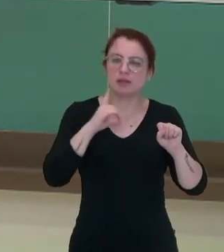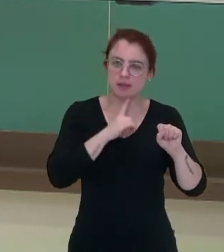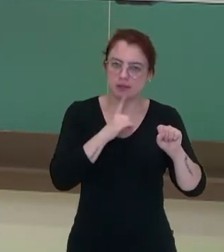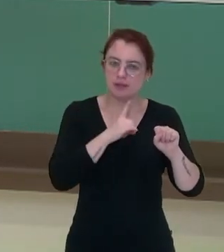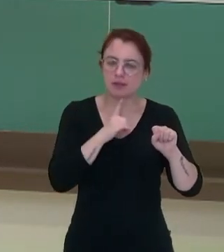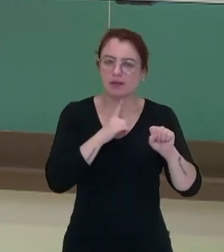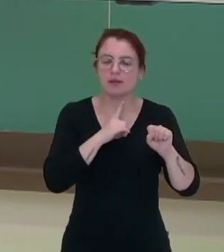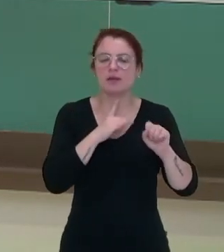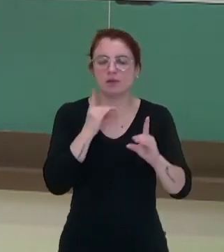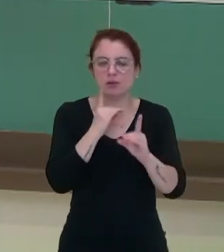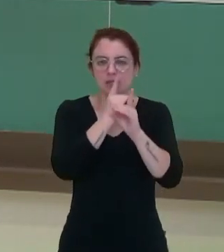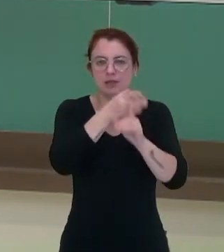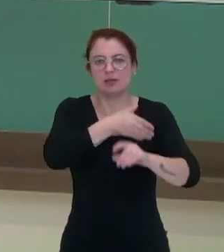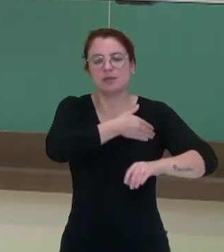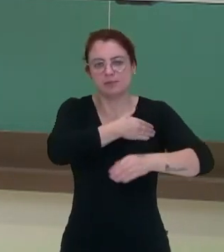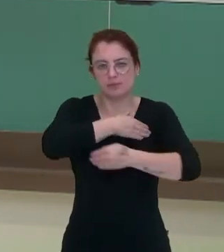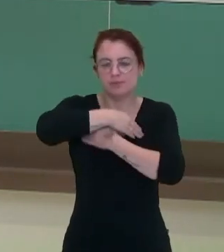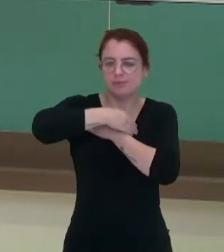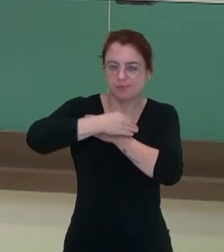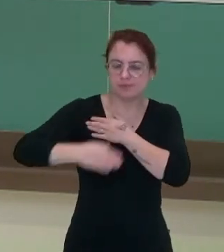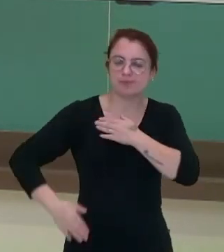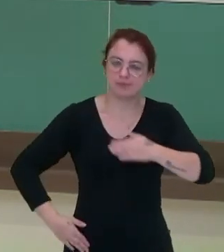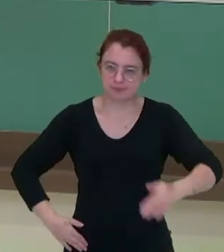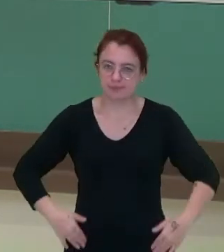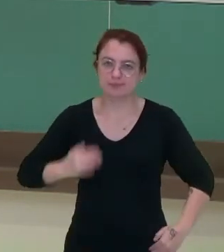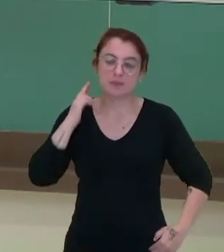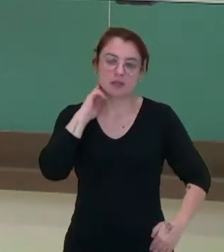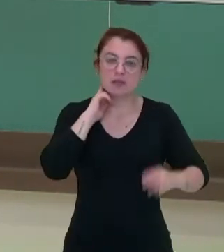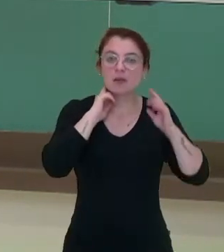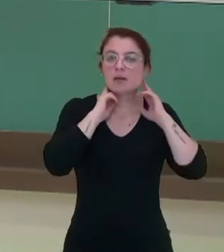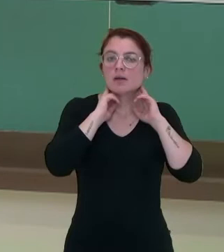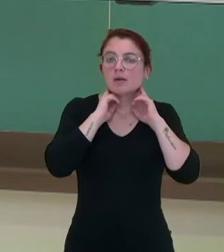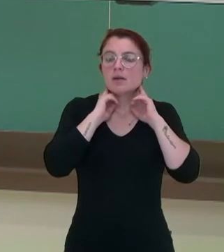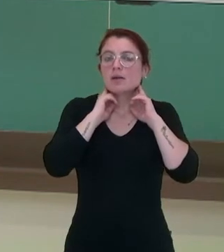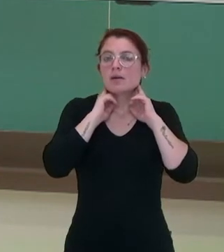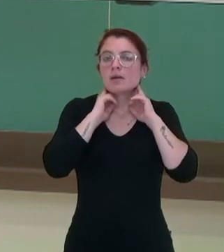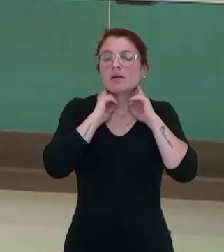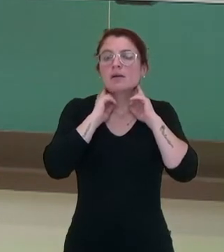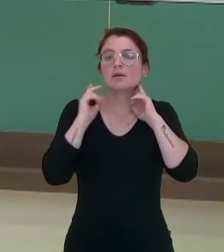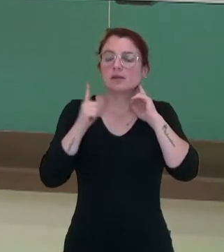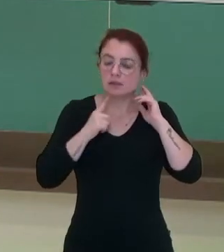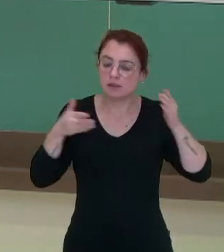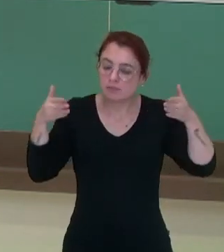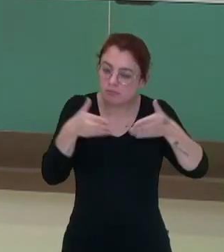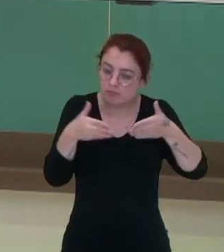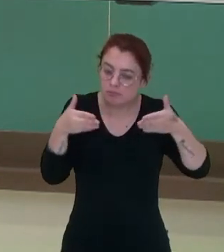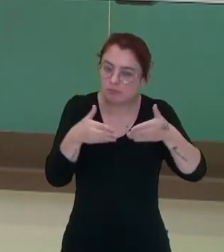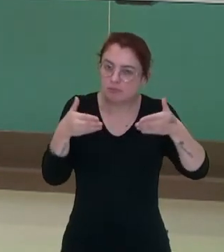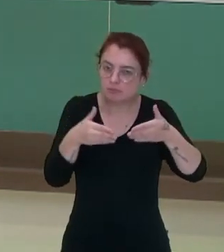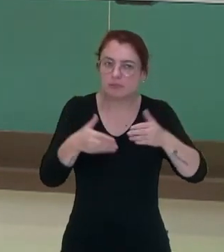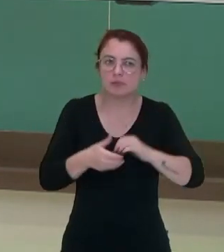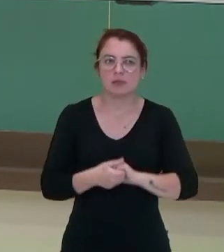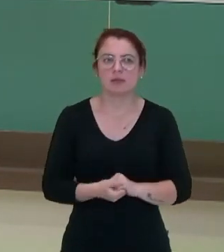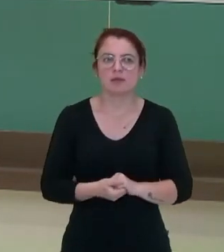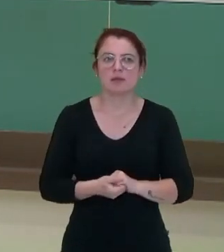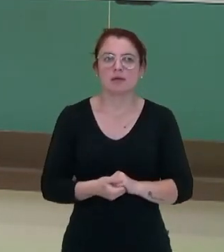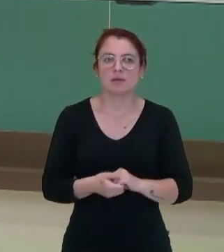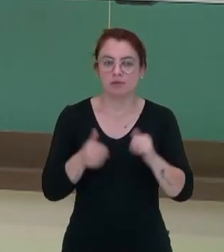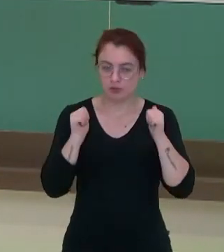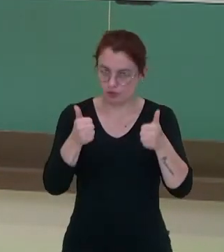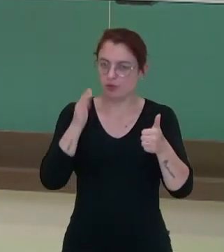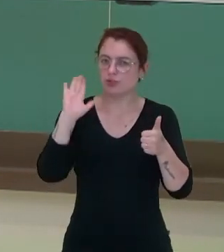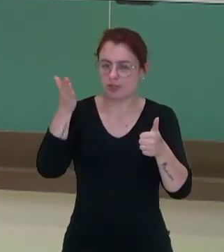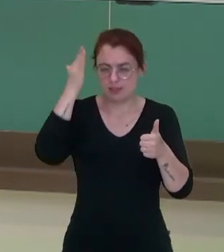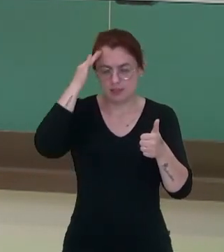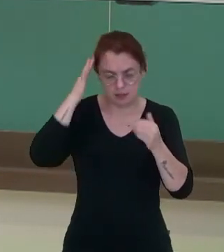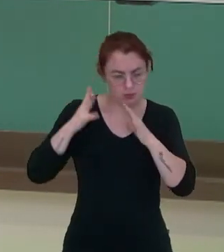são encontradas, espalhadas pelo nosso corpo, mas numa grande concentração em algumas regiões. Ok, já